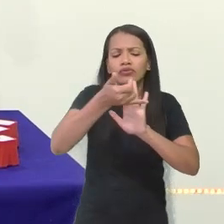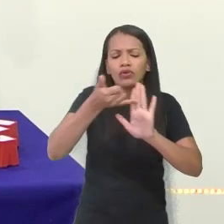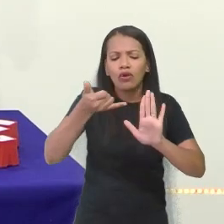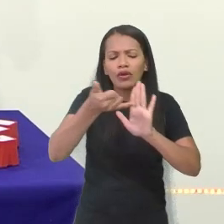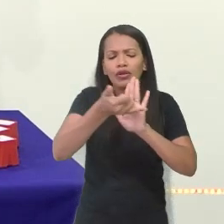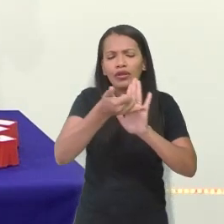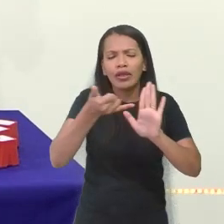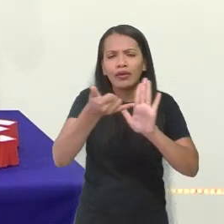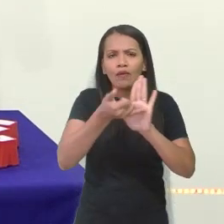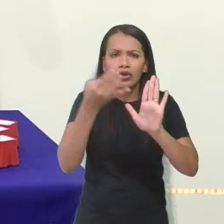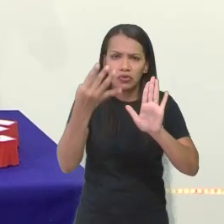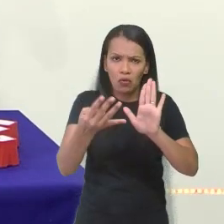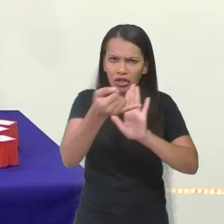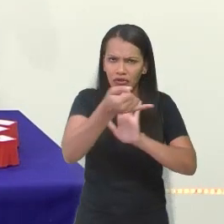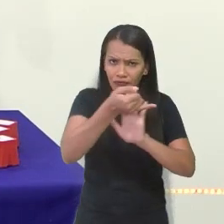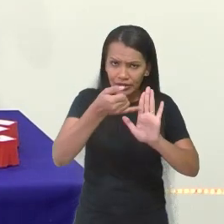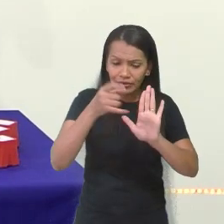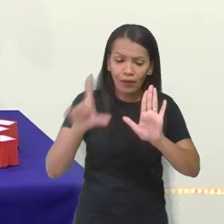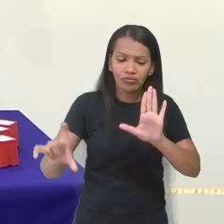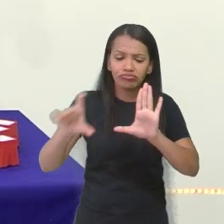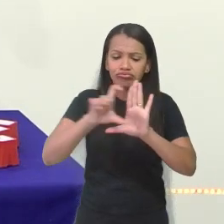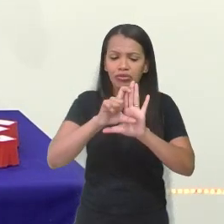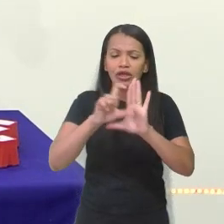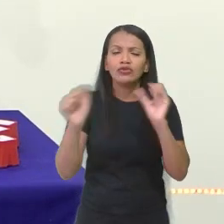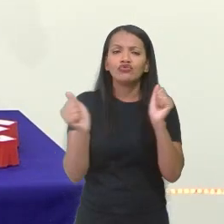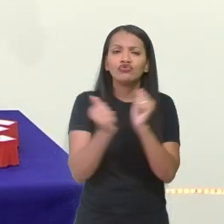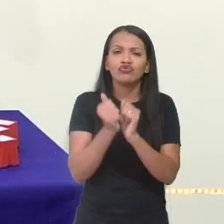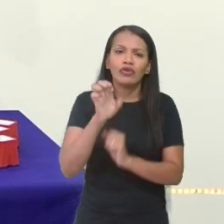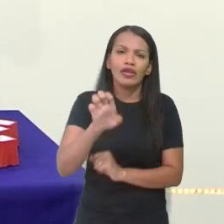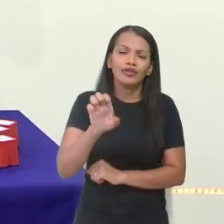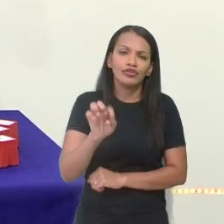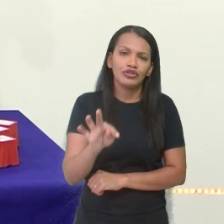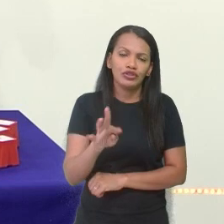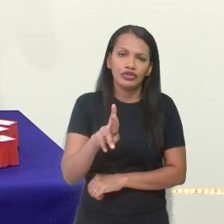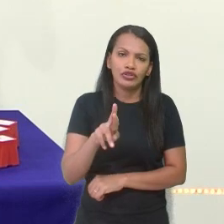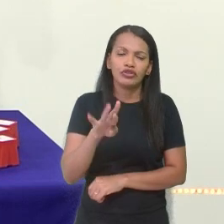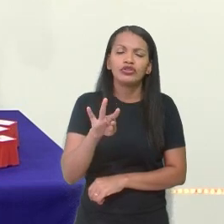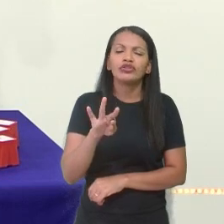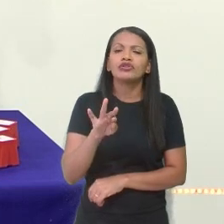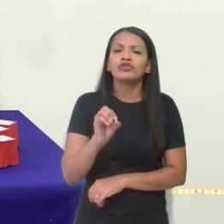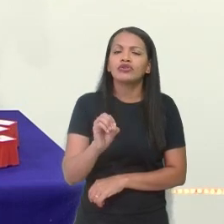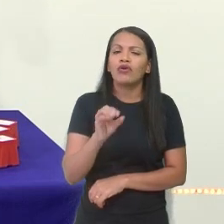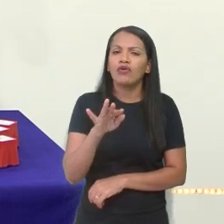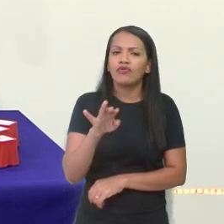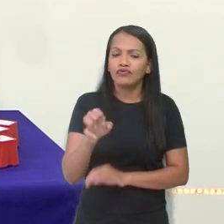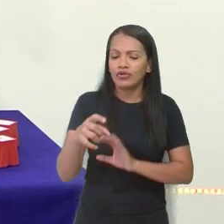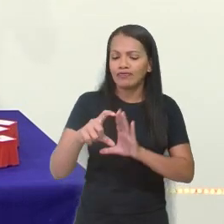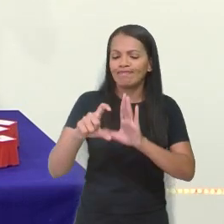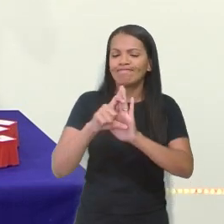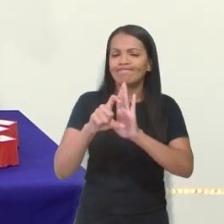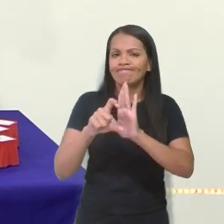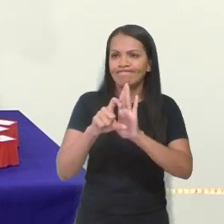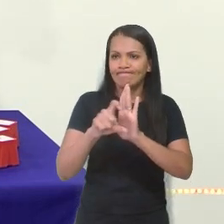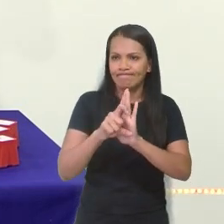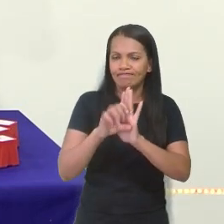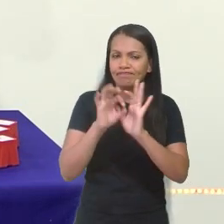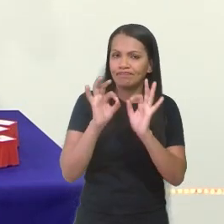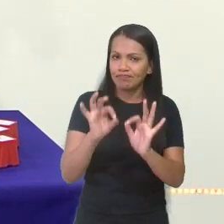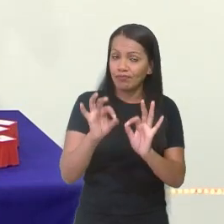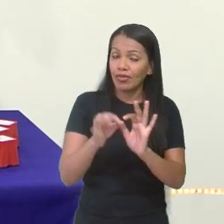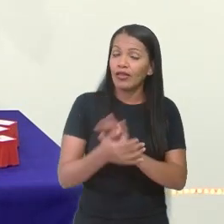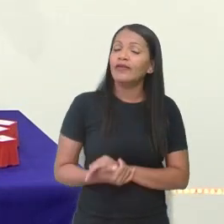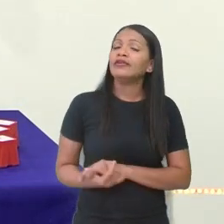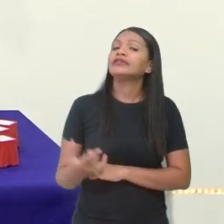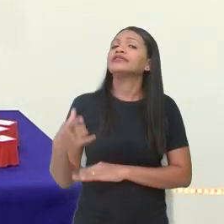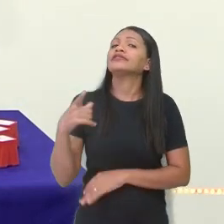poema que eu apresentei, eu tinha um poema onde a estrutura dos versos era uma quadra, tá?